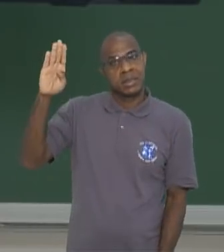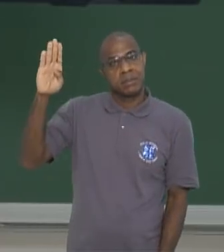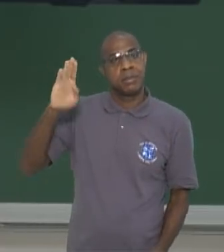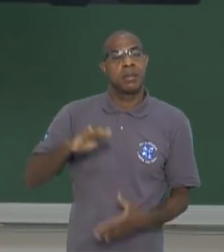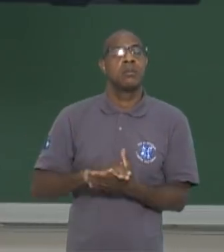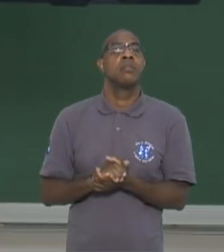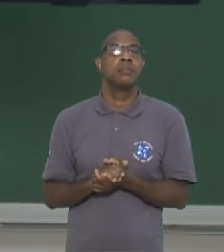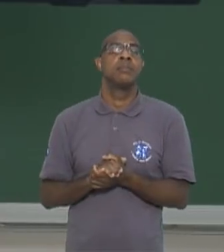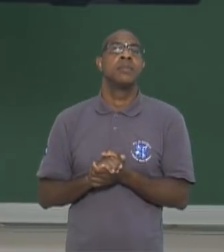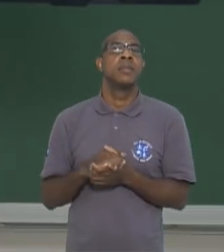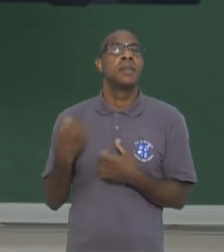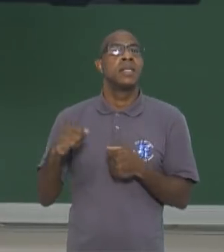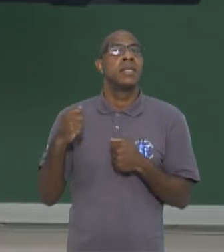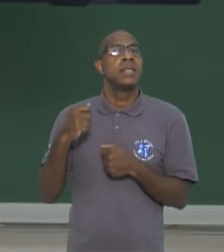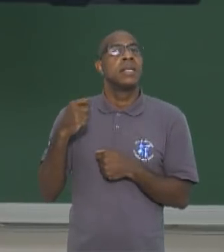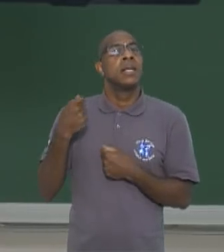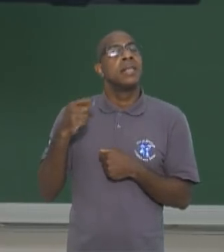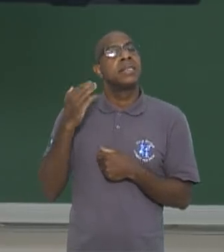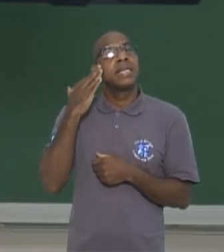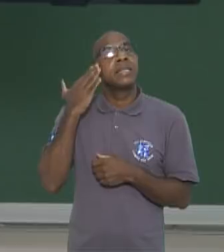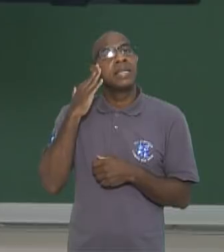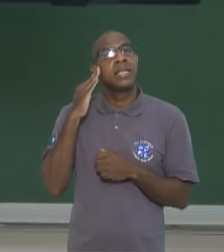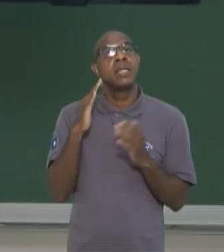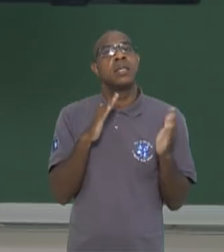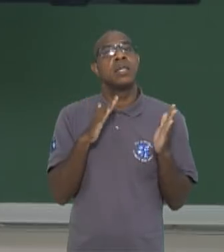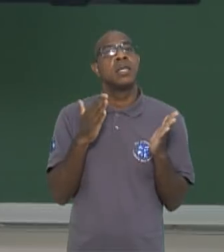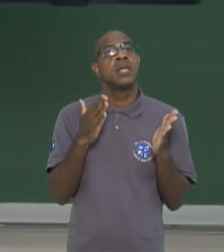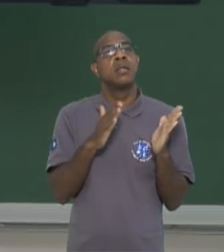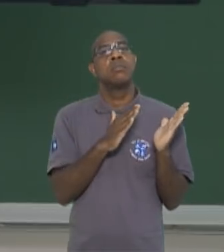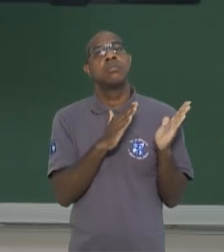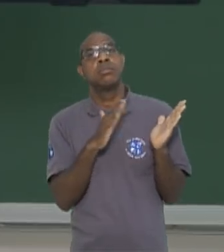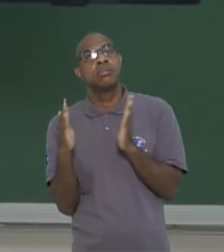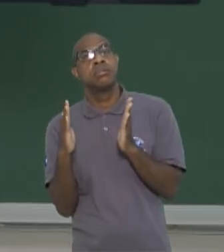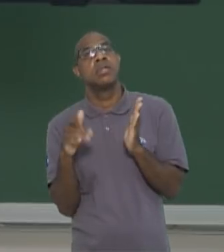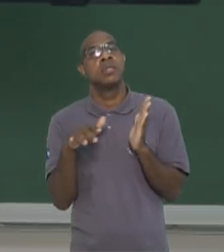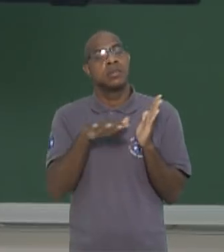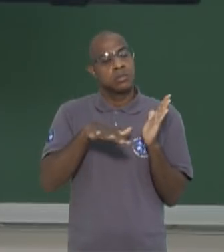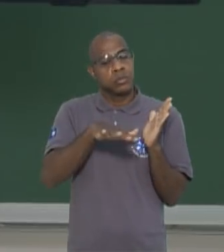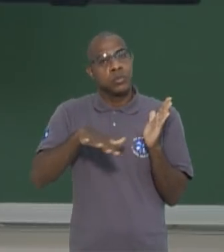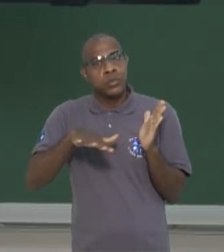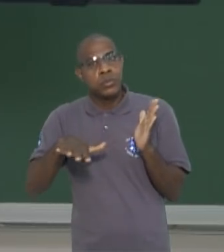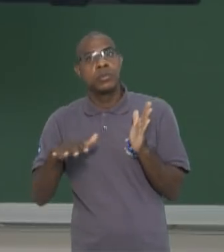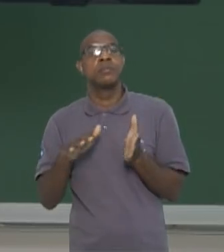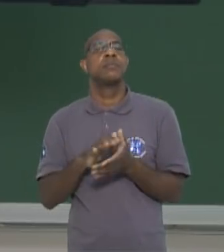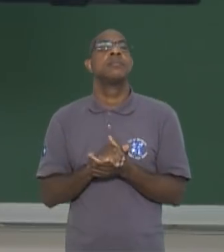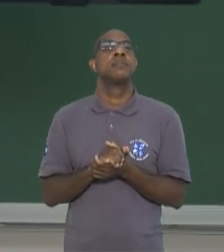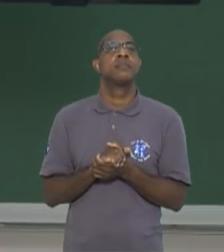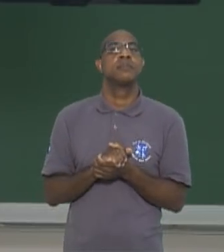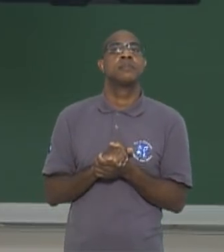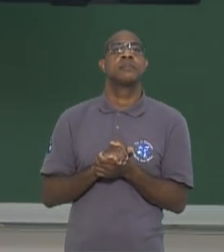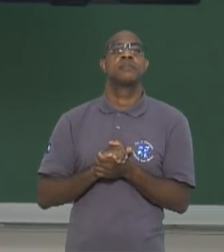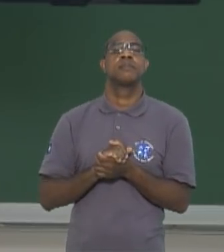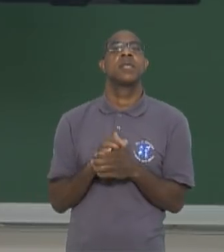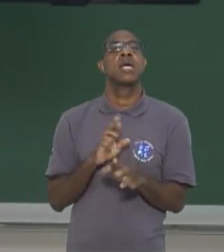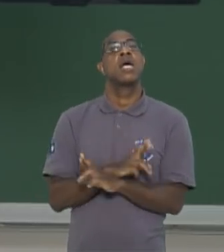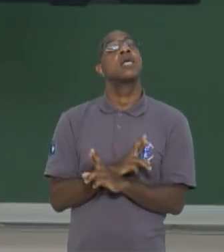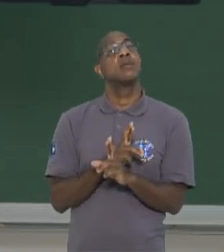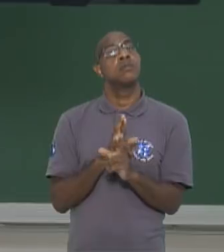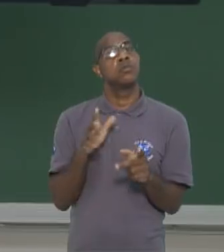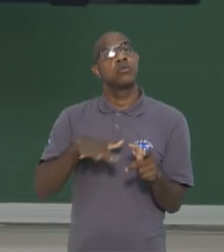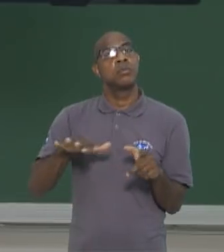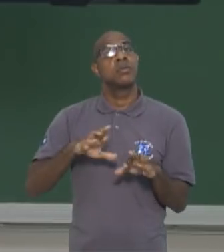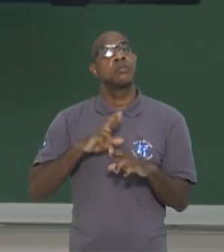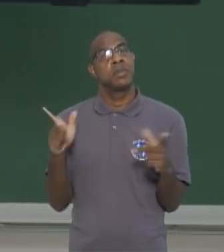de tempo e espaço, já que a gente está vendo um tempo tão recuado ao nosso tempo atual e um espaço totalmente diferente,